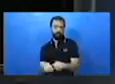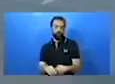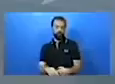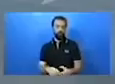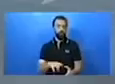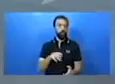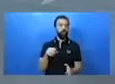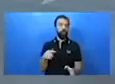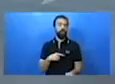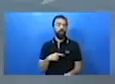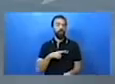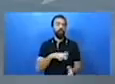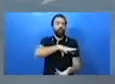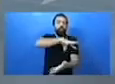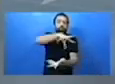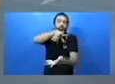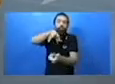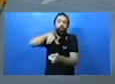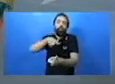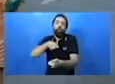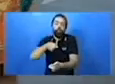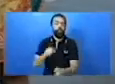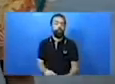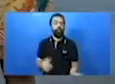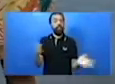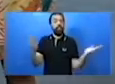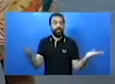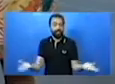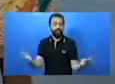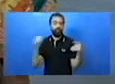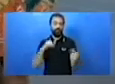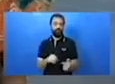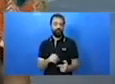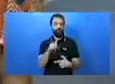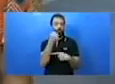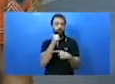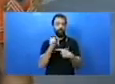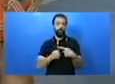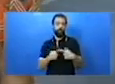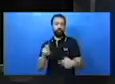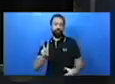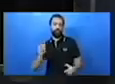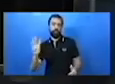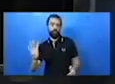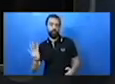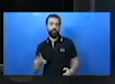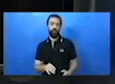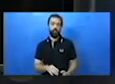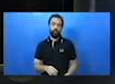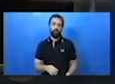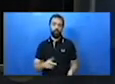inteiro, eu tenho tudo. Então, 8 oitavos de 24, peguei